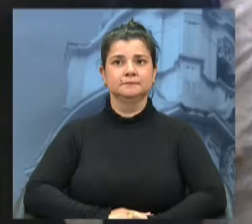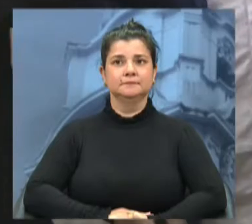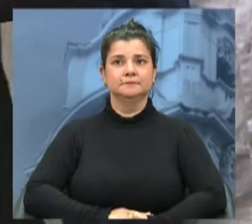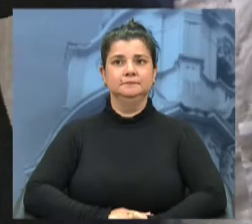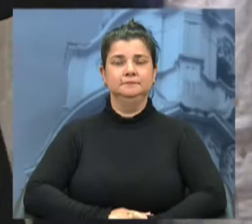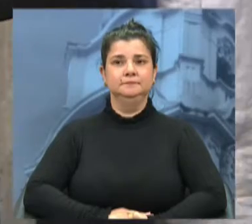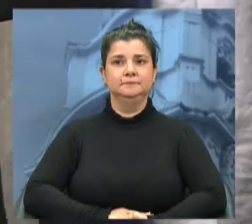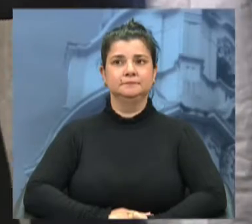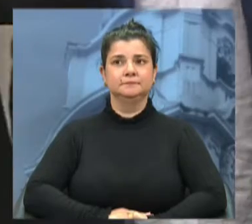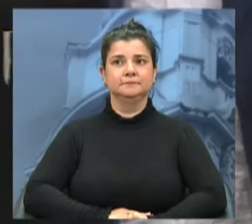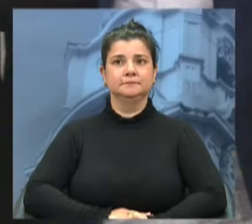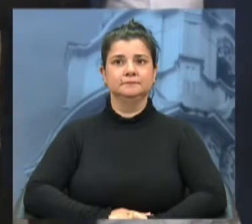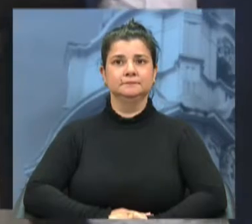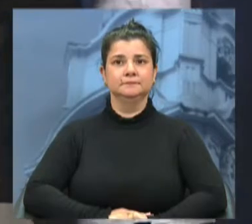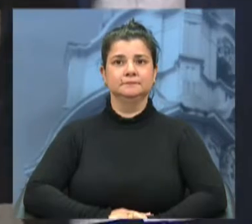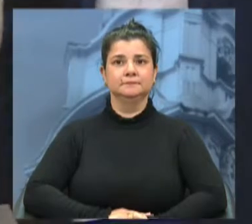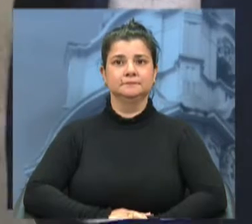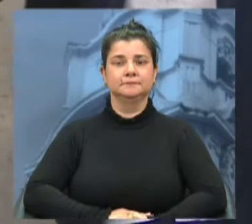Vereador Jonas.